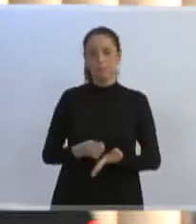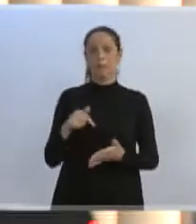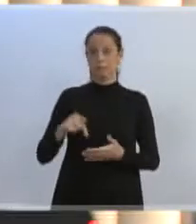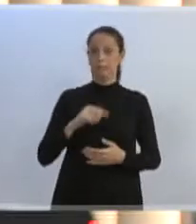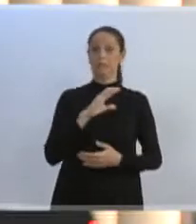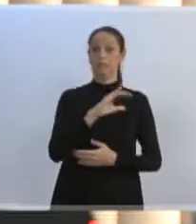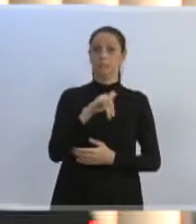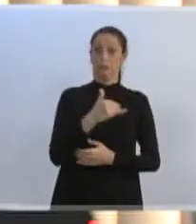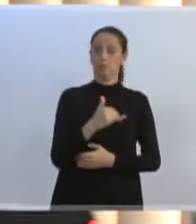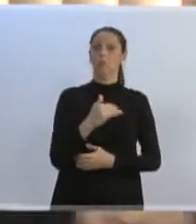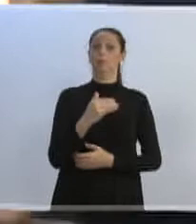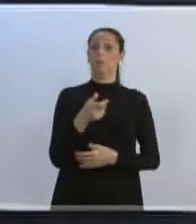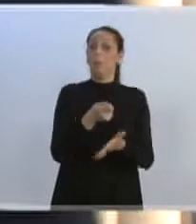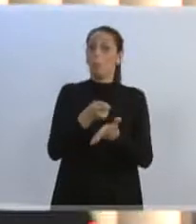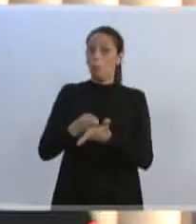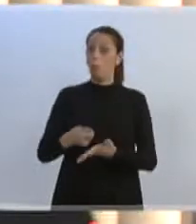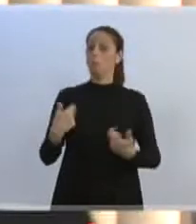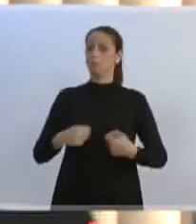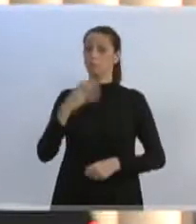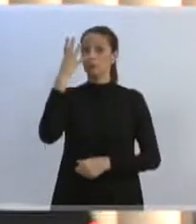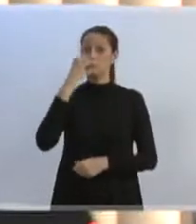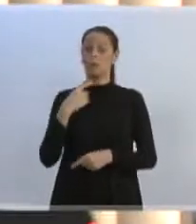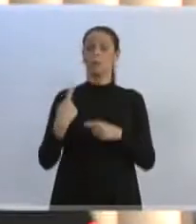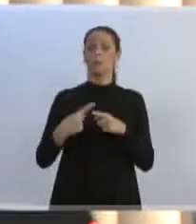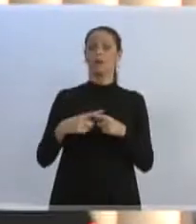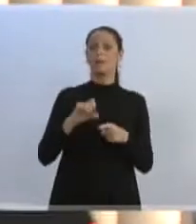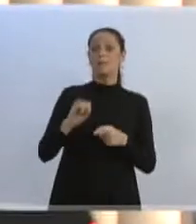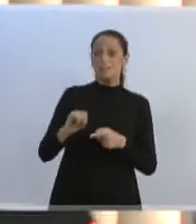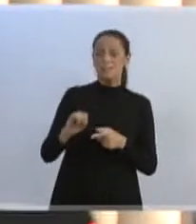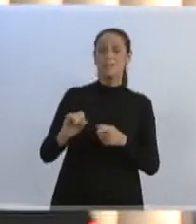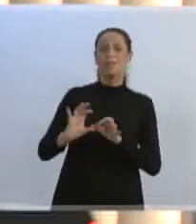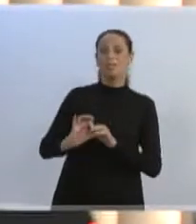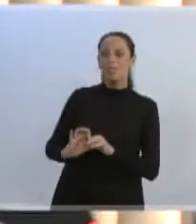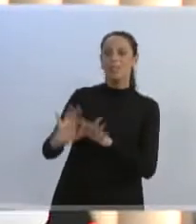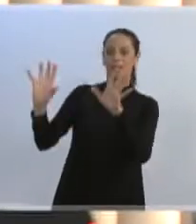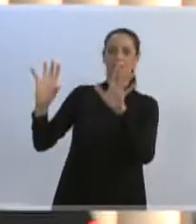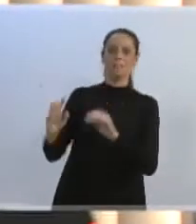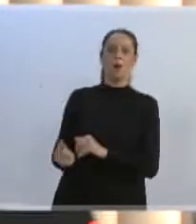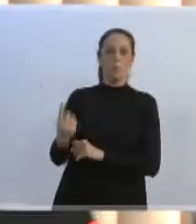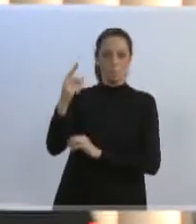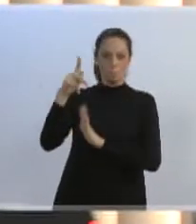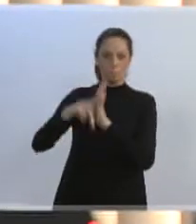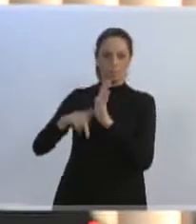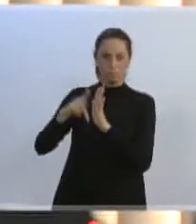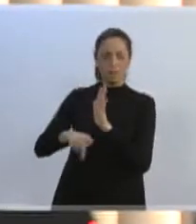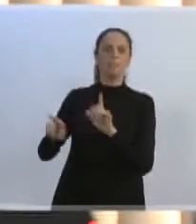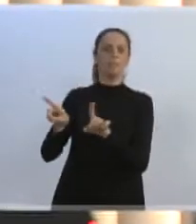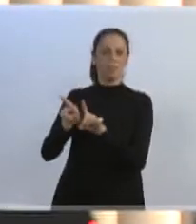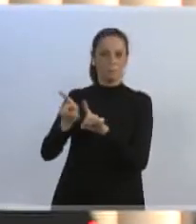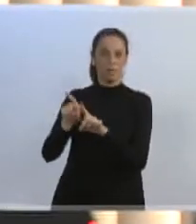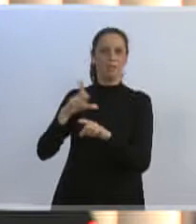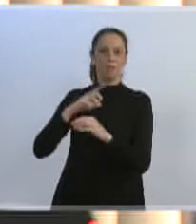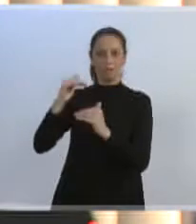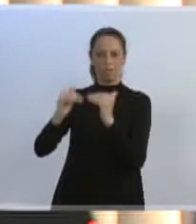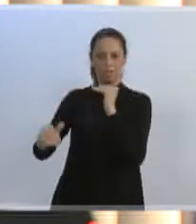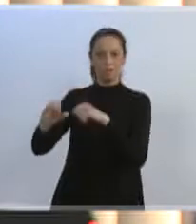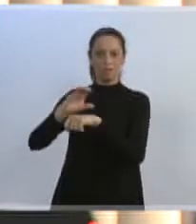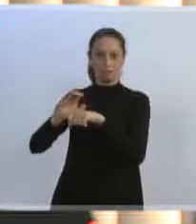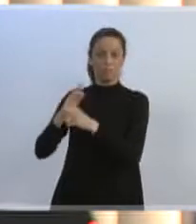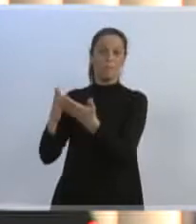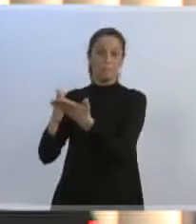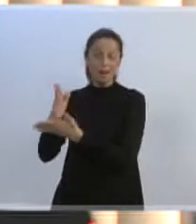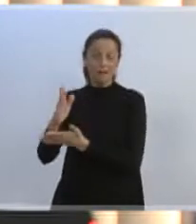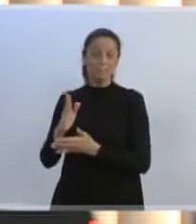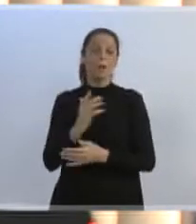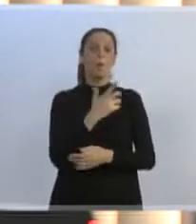CCJ, porque quando a gente abre para um vereador que tem um parecer inconstitucional, a gente fica numa situação como essa questão. Levando e